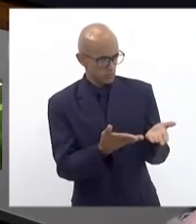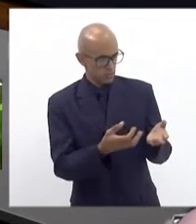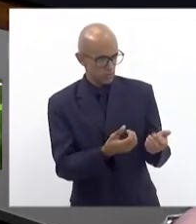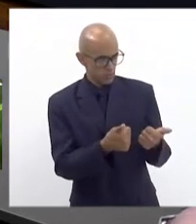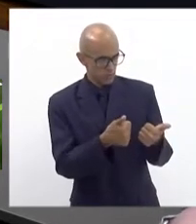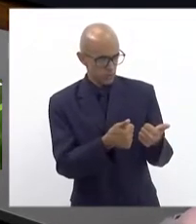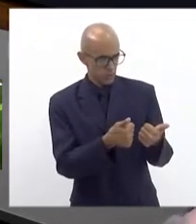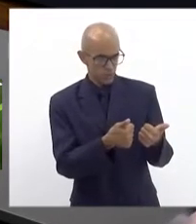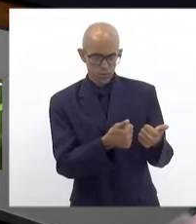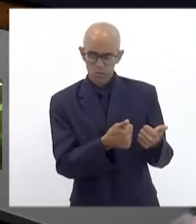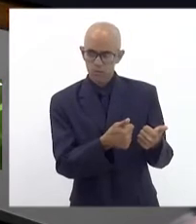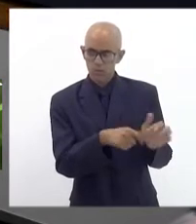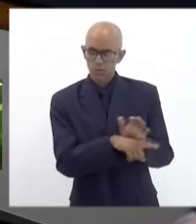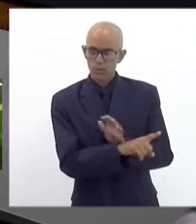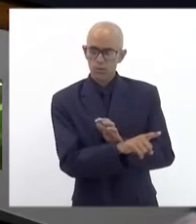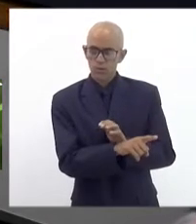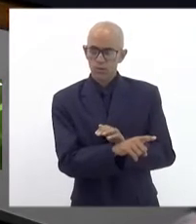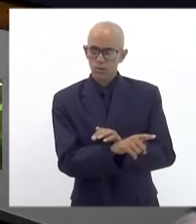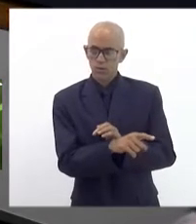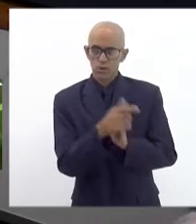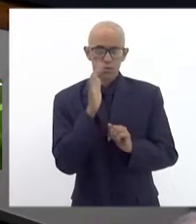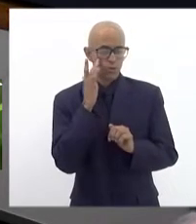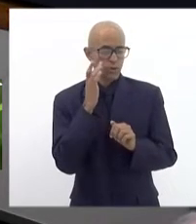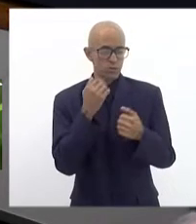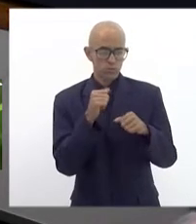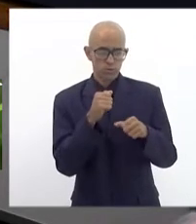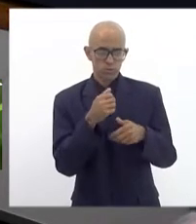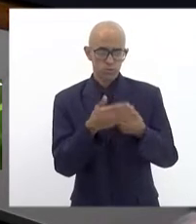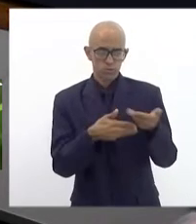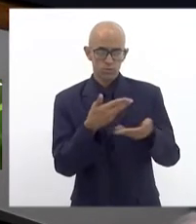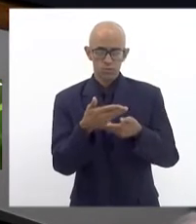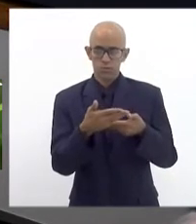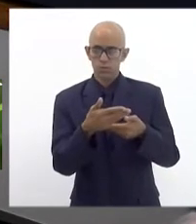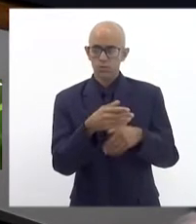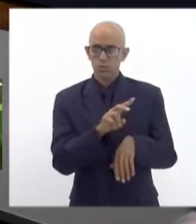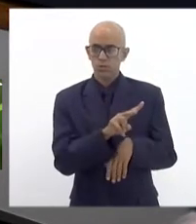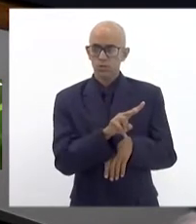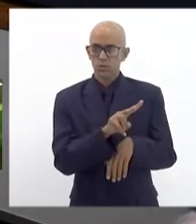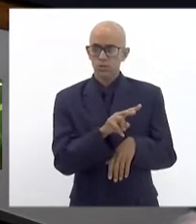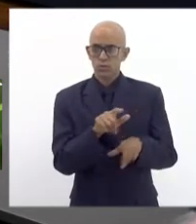Eu acho que tem que compartilhar a tela completa, não essa. São duas telas.